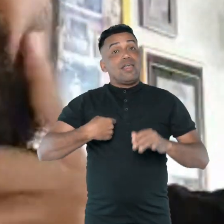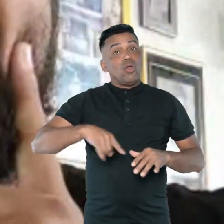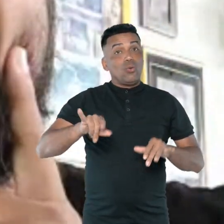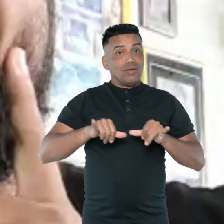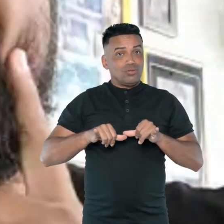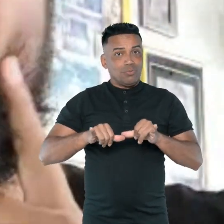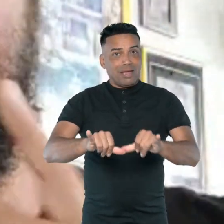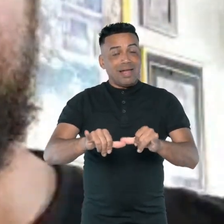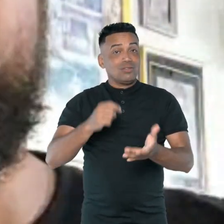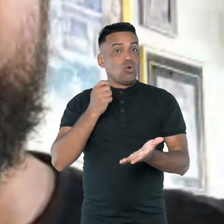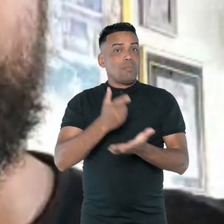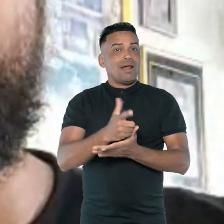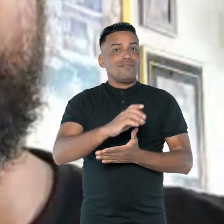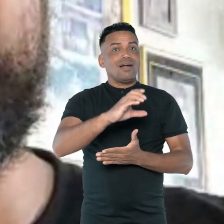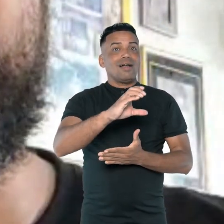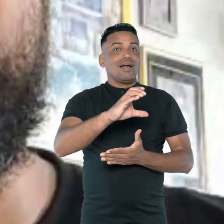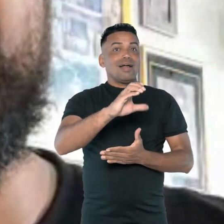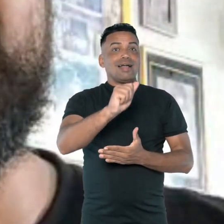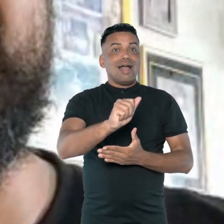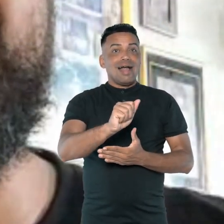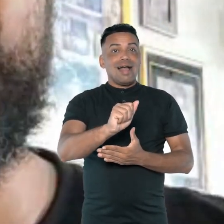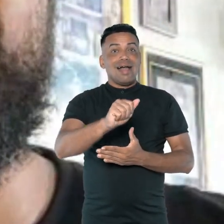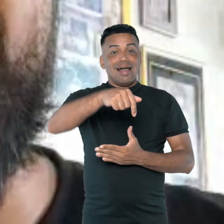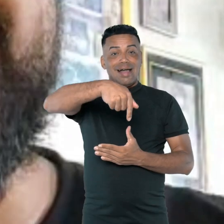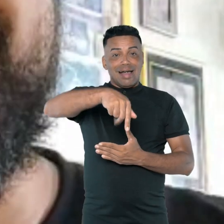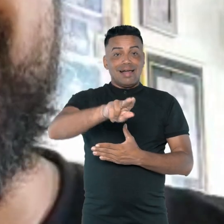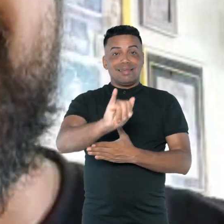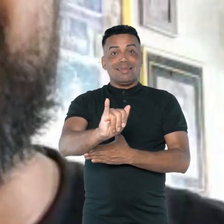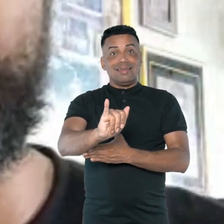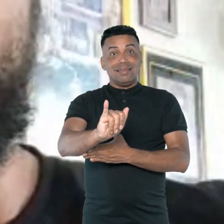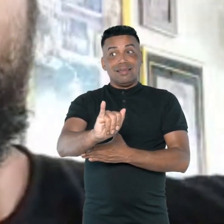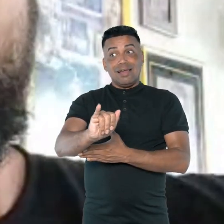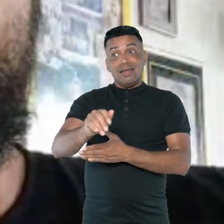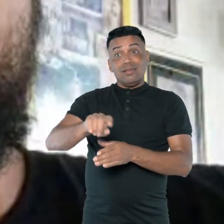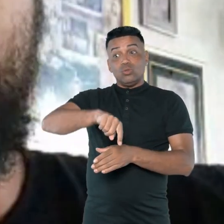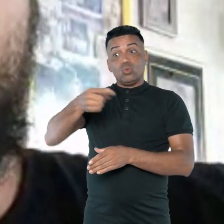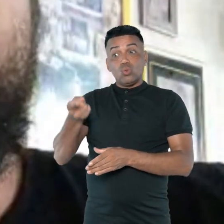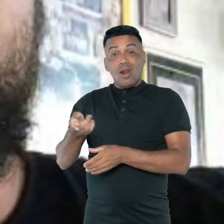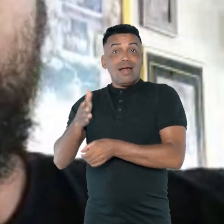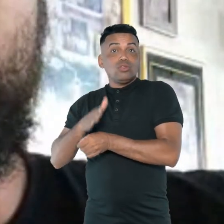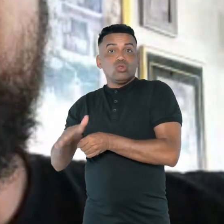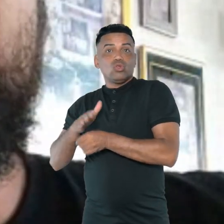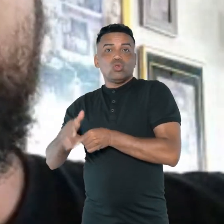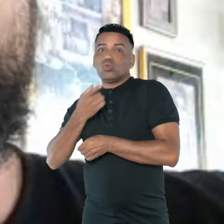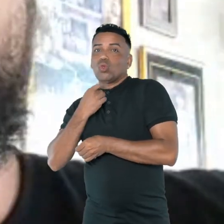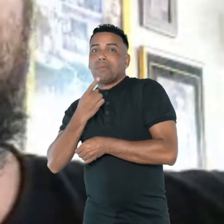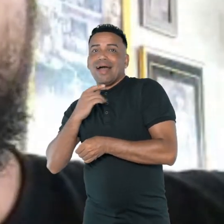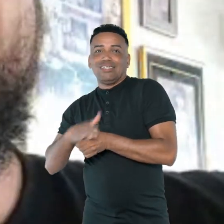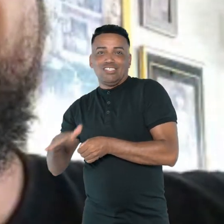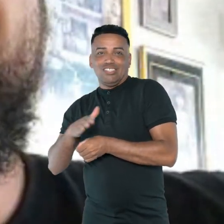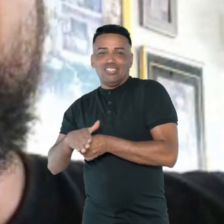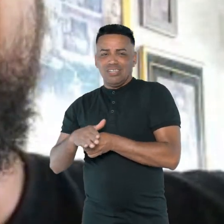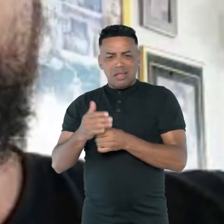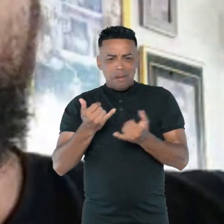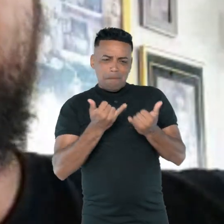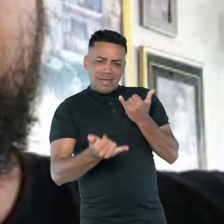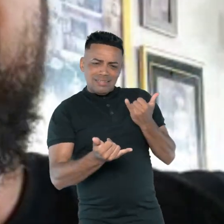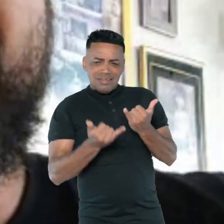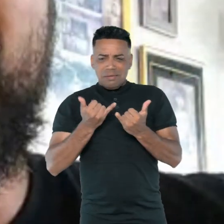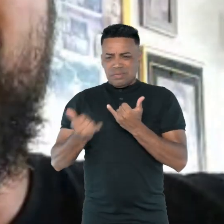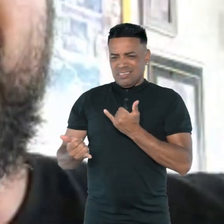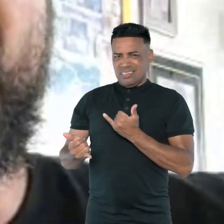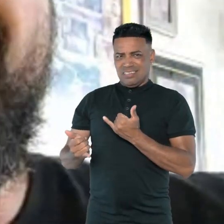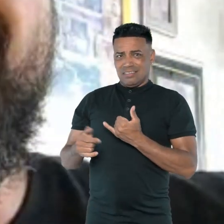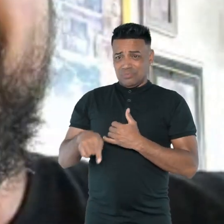supermercado e comprava um caqui e ao mesmo tempo no carrinho de compras ali tinha o tomate do lado. E eu ficava pensando, meu Deus, mas é muito parecido. Será que